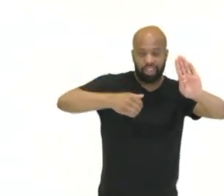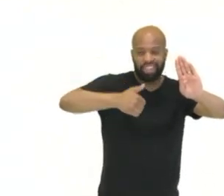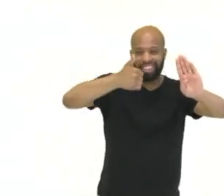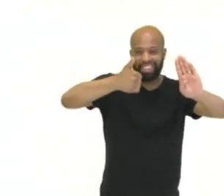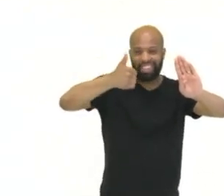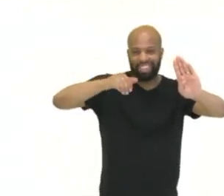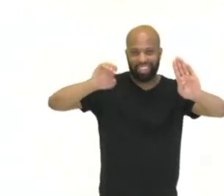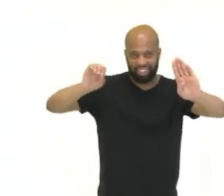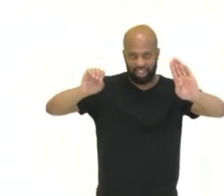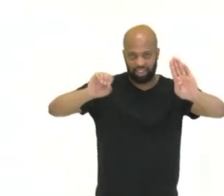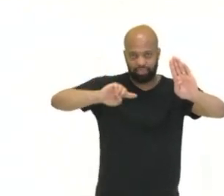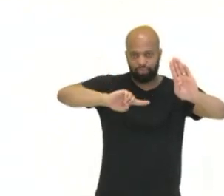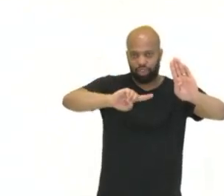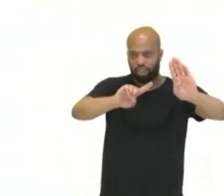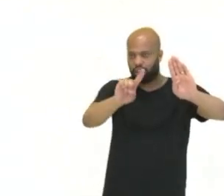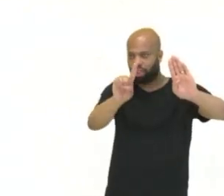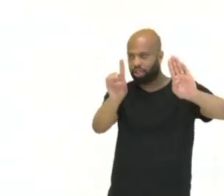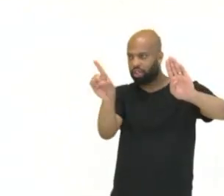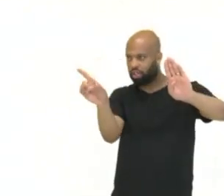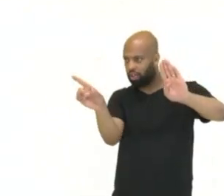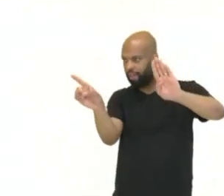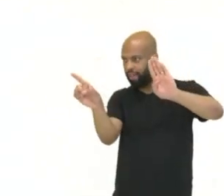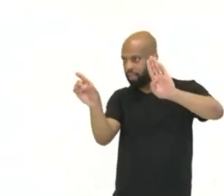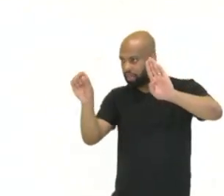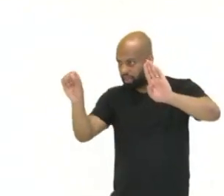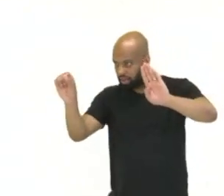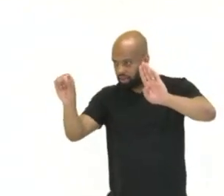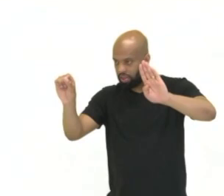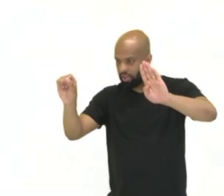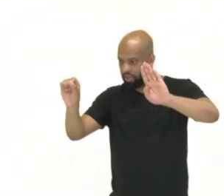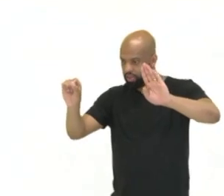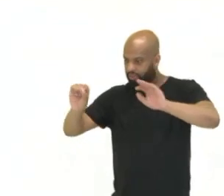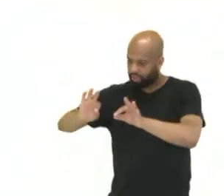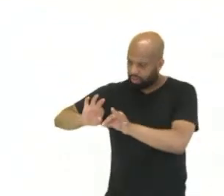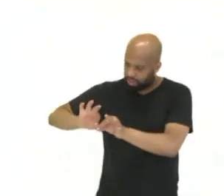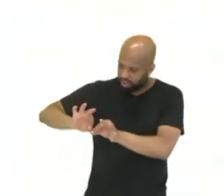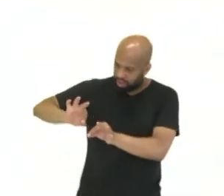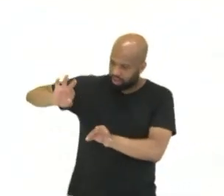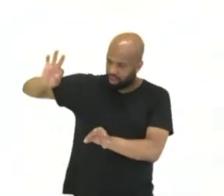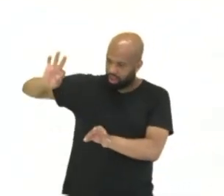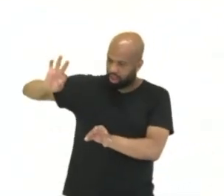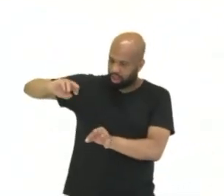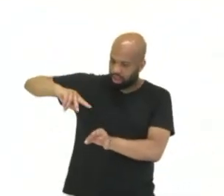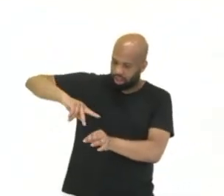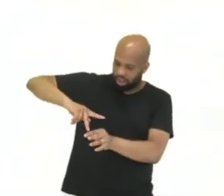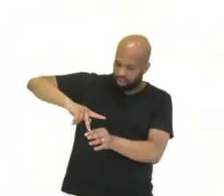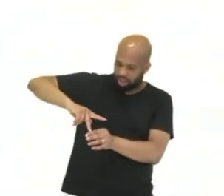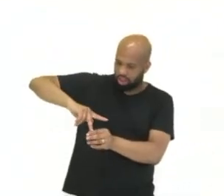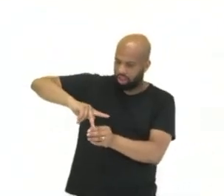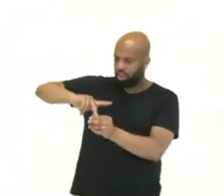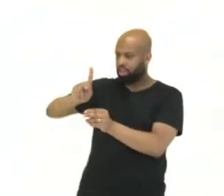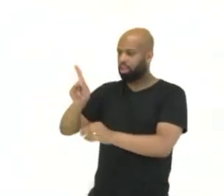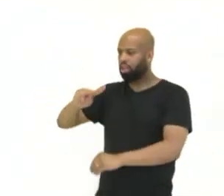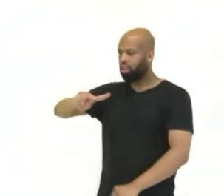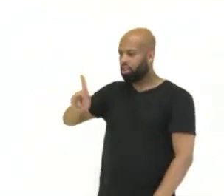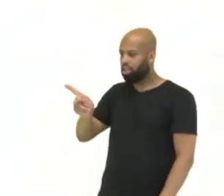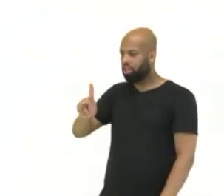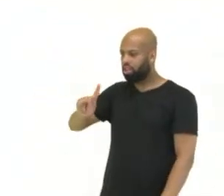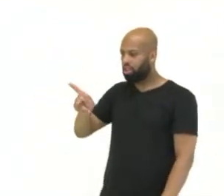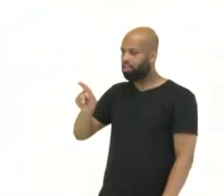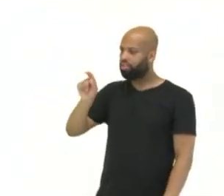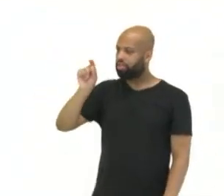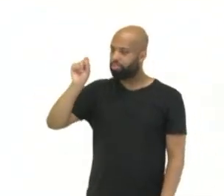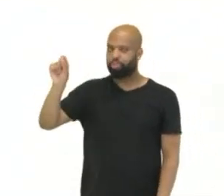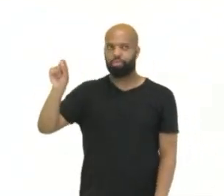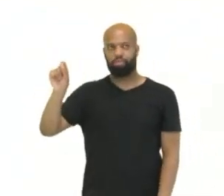com o transferidor 110 graus. Abre o compasso do O no B e risca no B'. Na reta